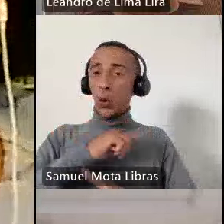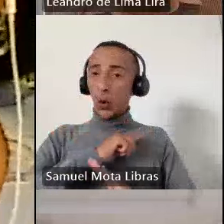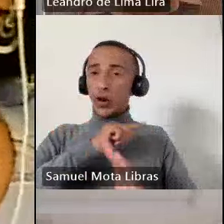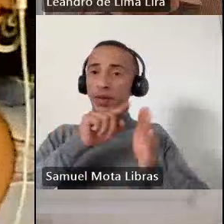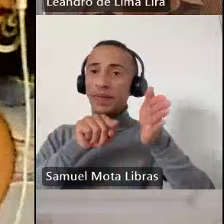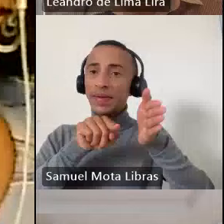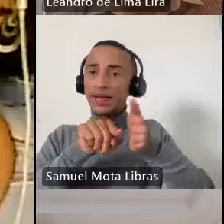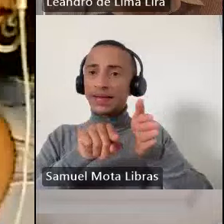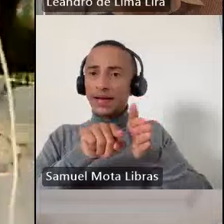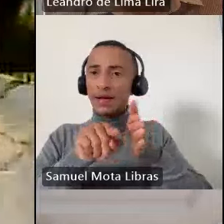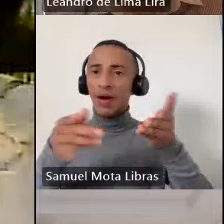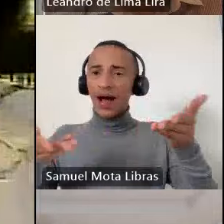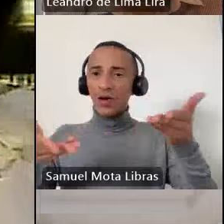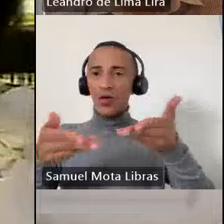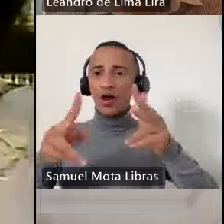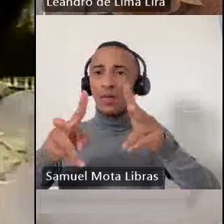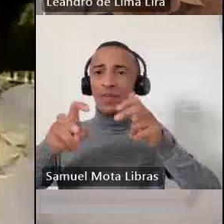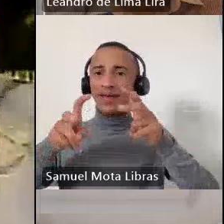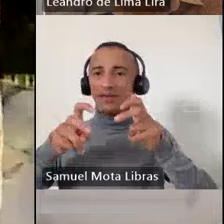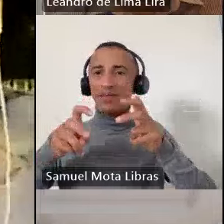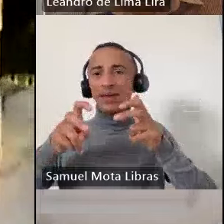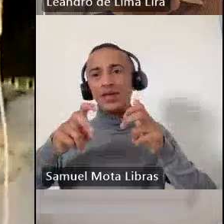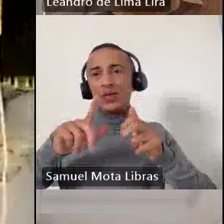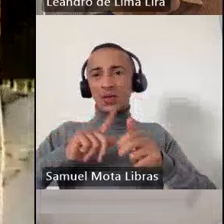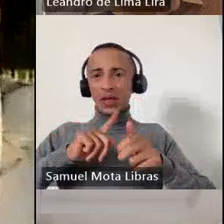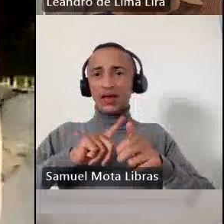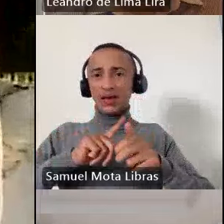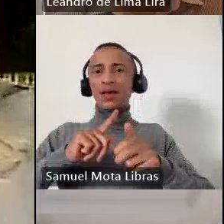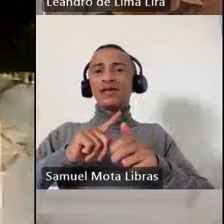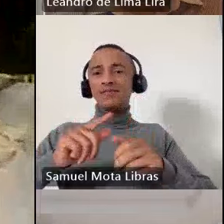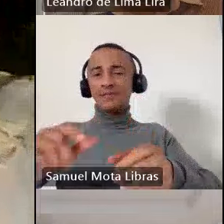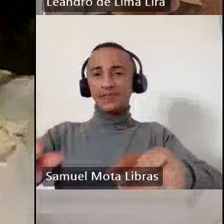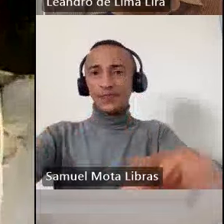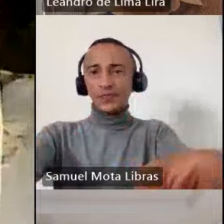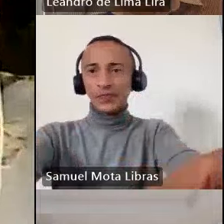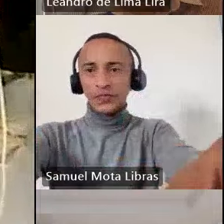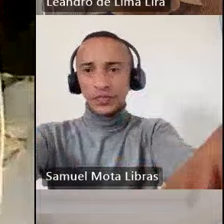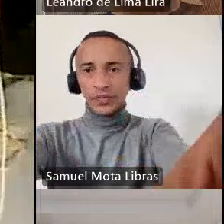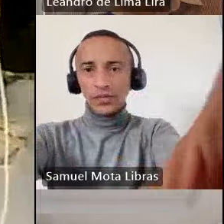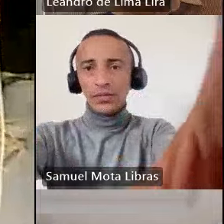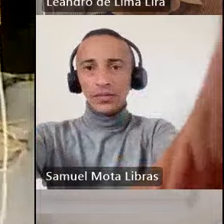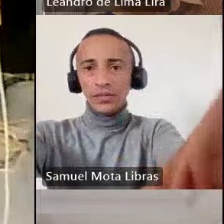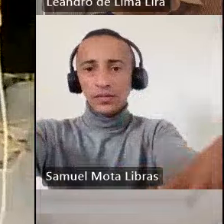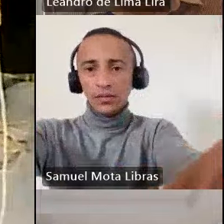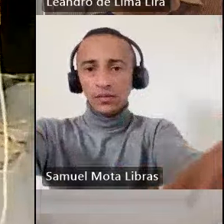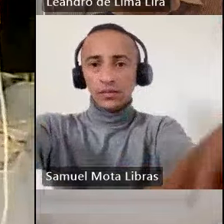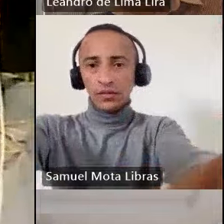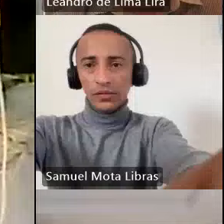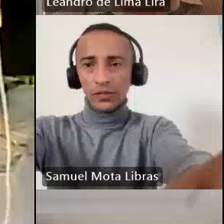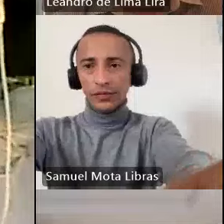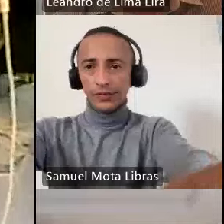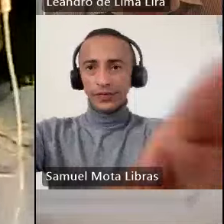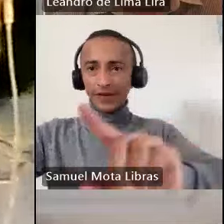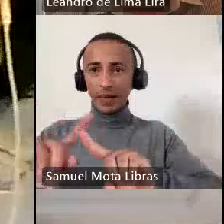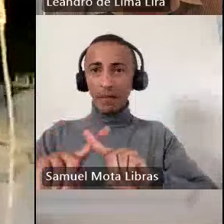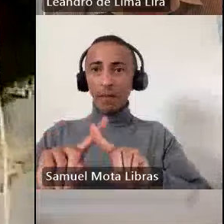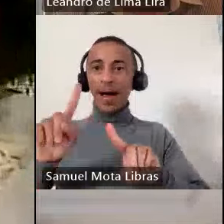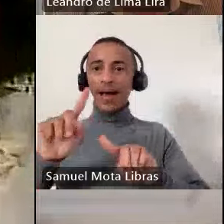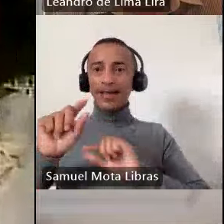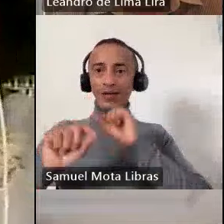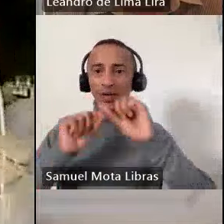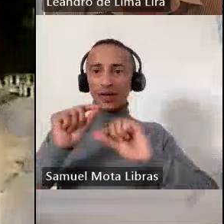tem muitas metas que estão longe bem longe do alcance para esse exercício de 2024 eh mas o que a gente pede é que